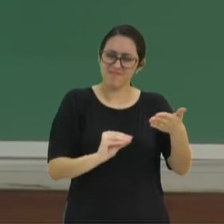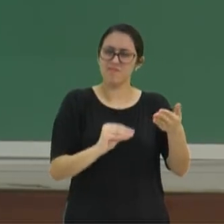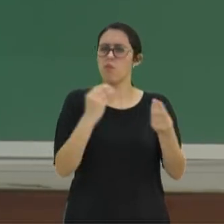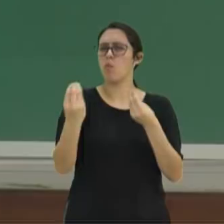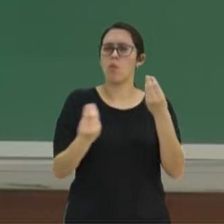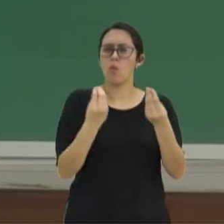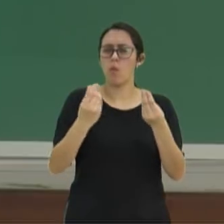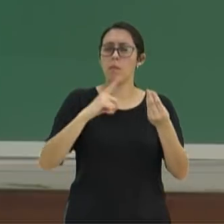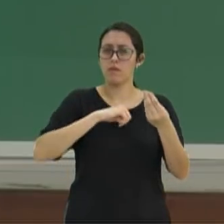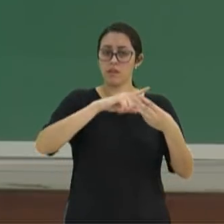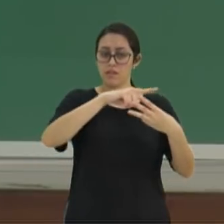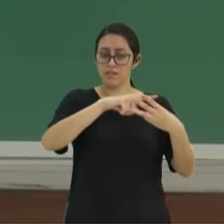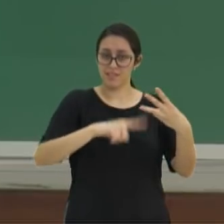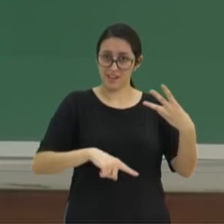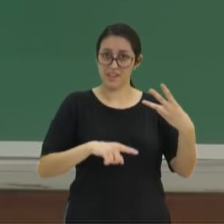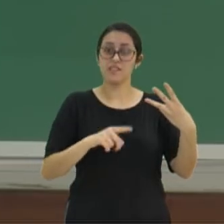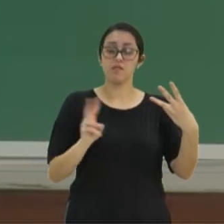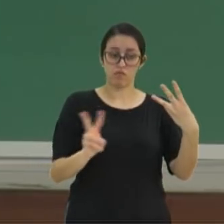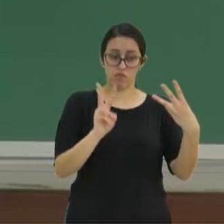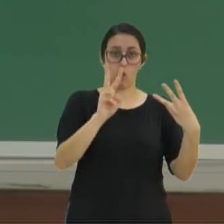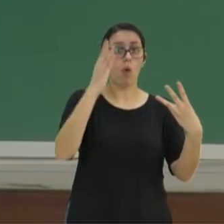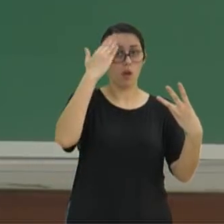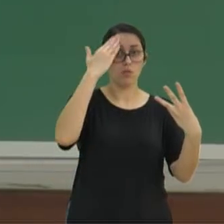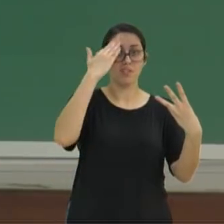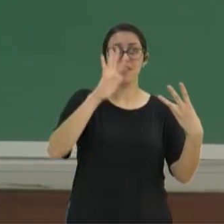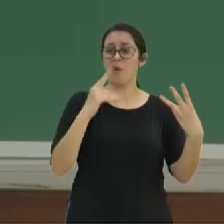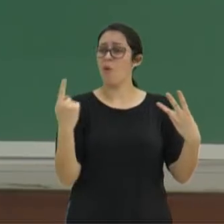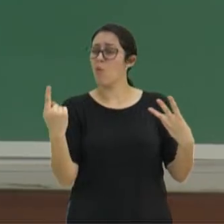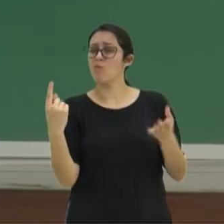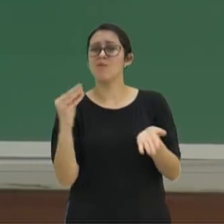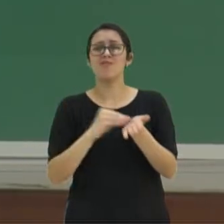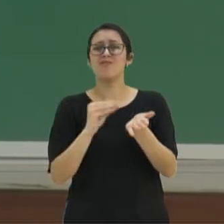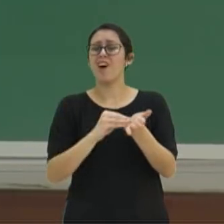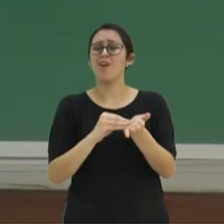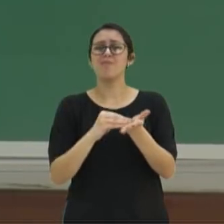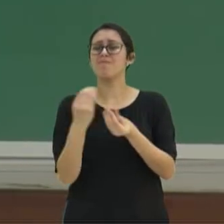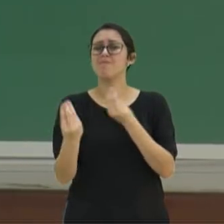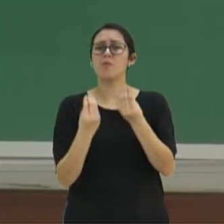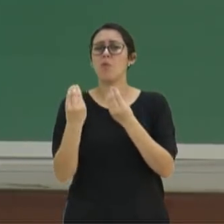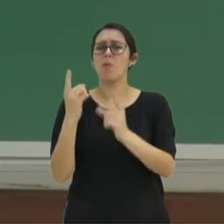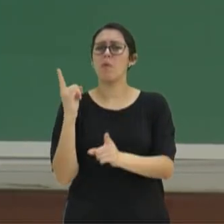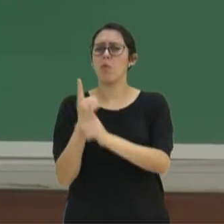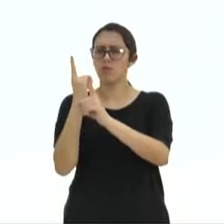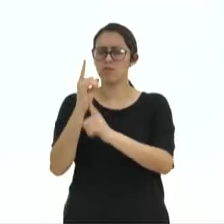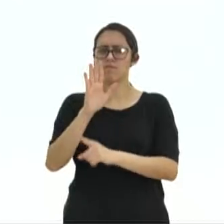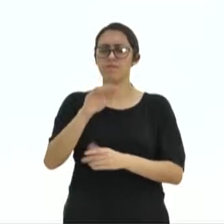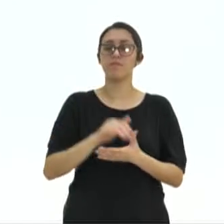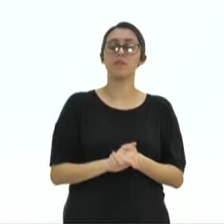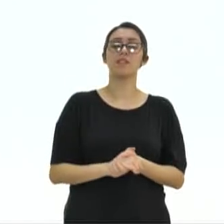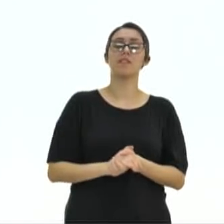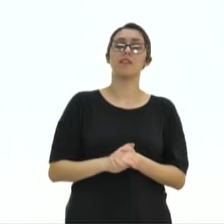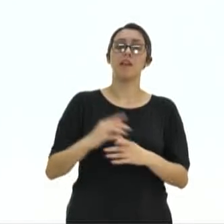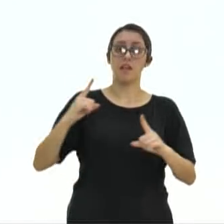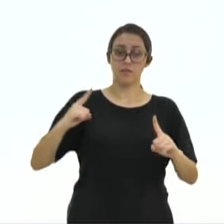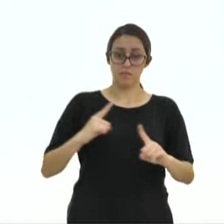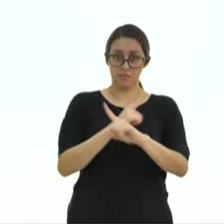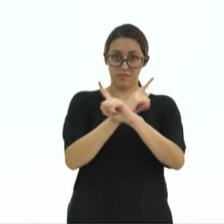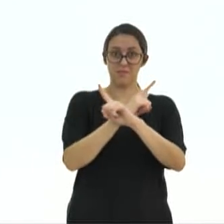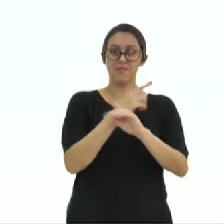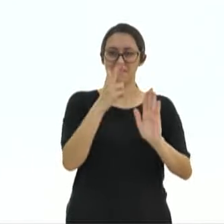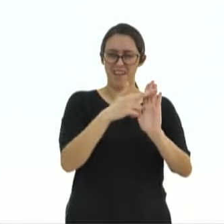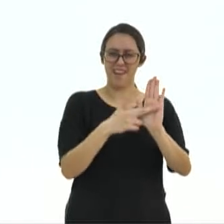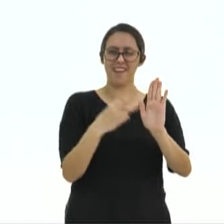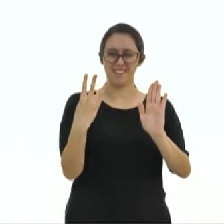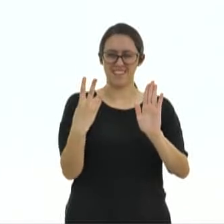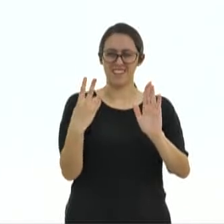3 valores numéricos e um é o desconhecido, tá? Então vamos relembrar isso, ó. A regra de 3 simples é uma